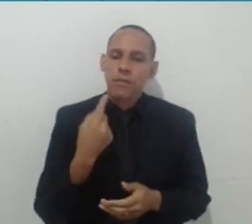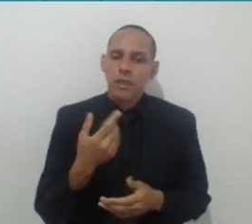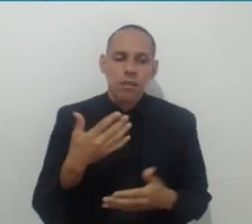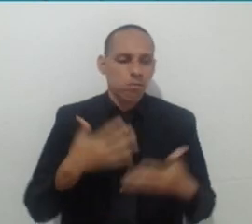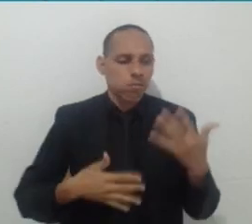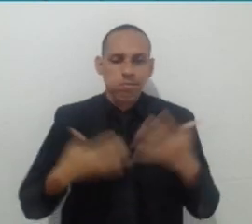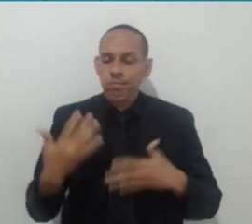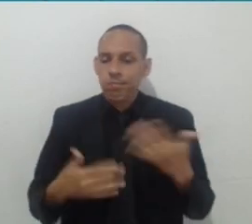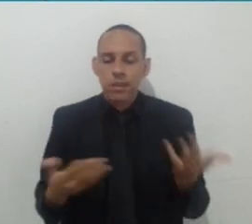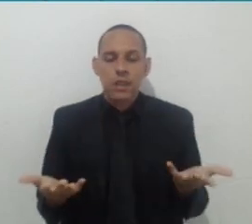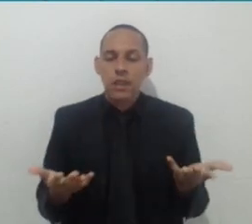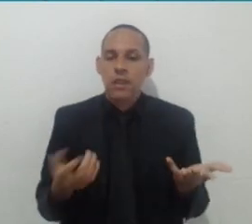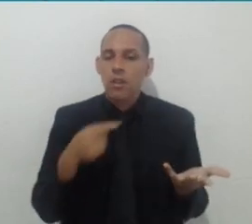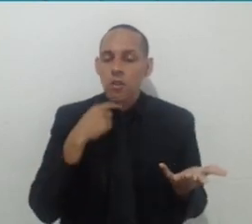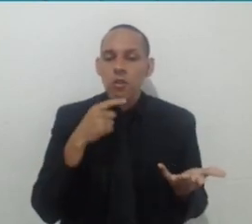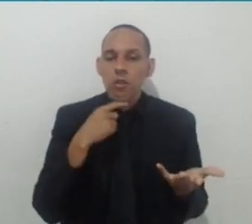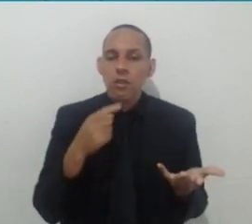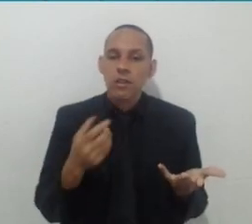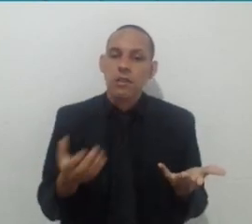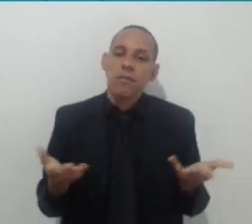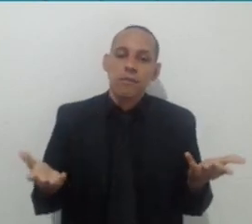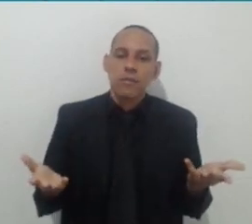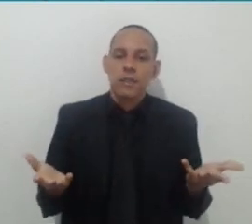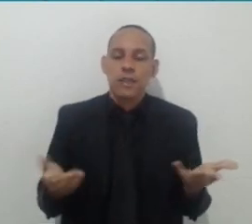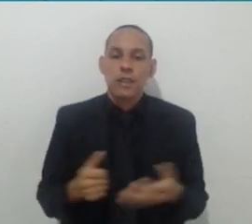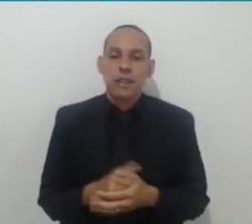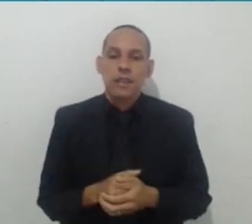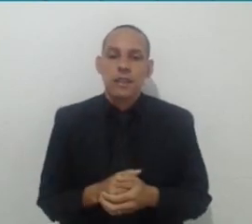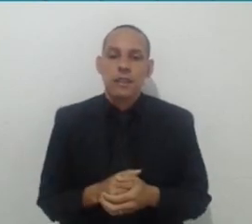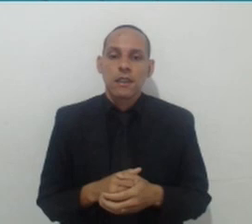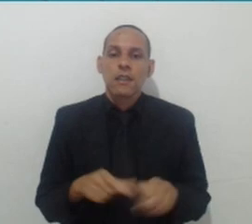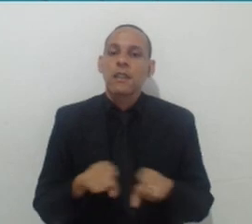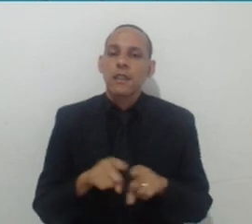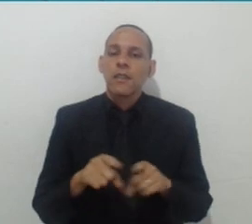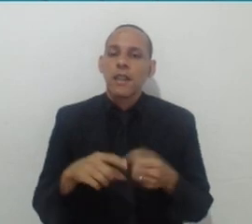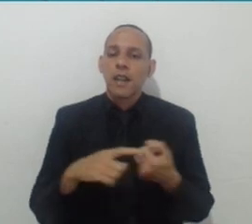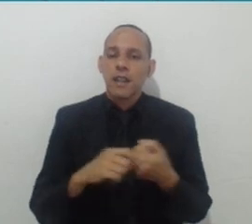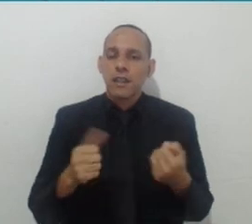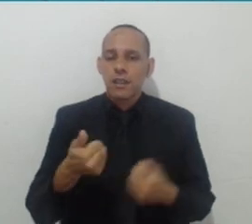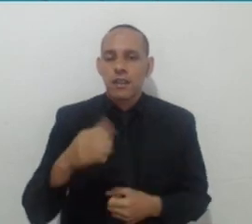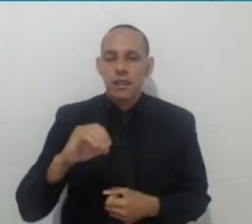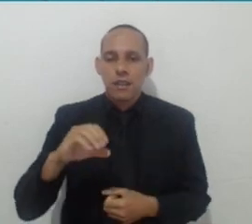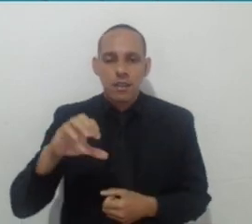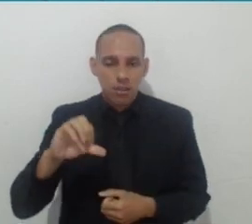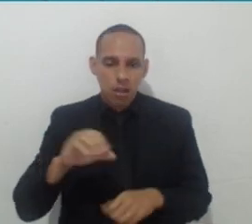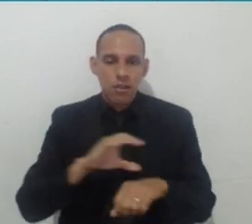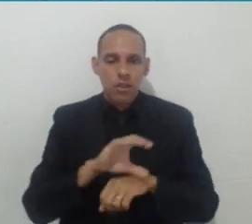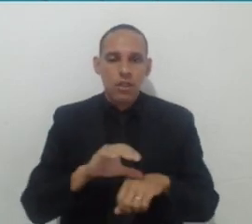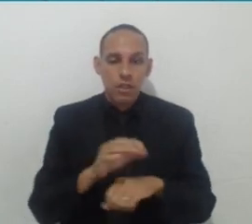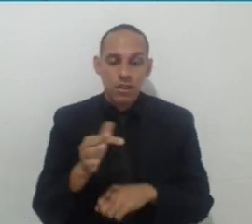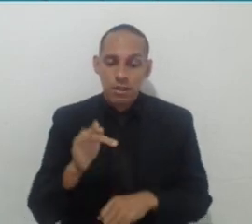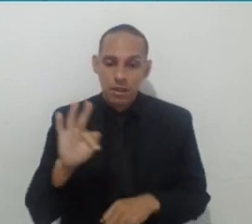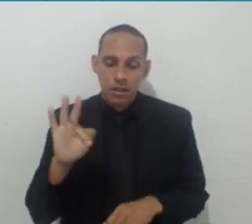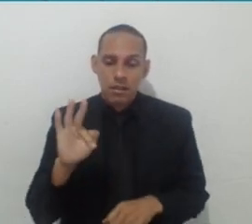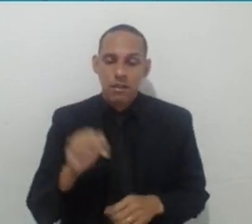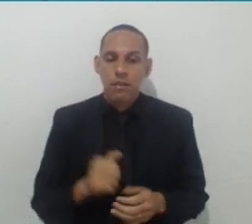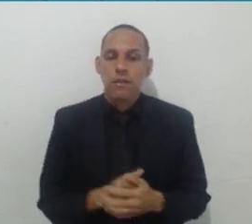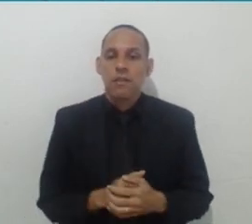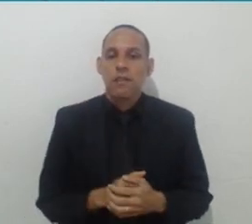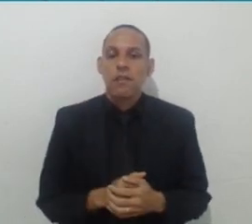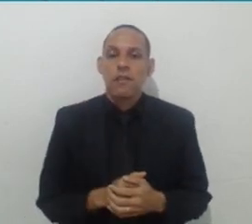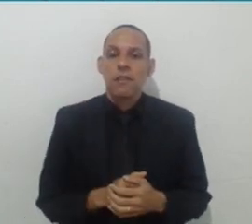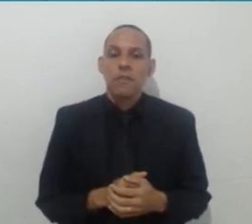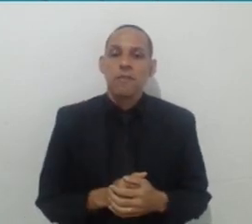intento, concomitantemente, a gente também, com arrimo no artigo 109, inciso 1 da Constituição Federal, interpusemos uns embargos